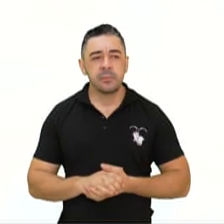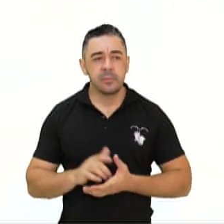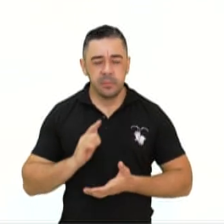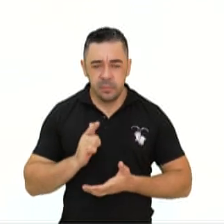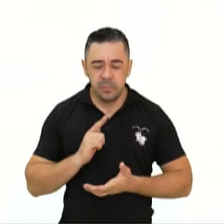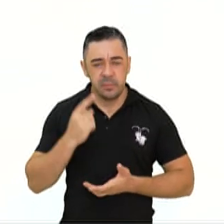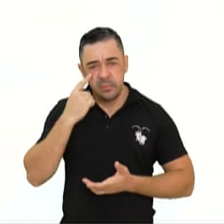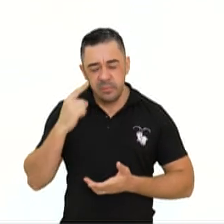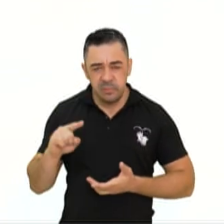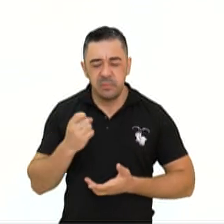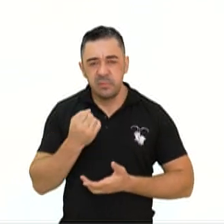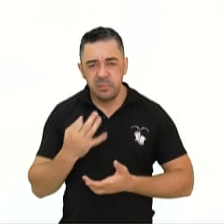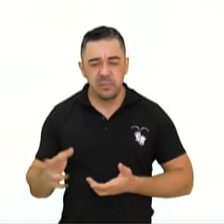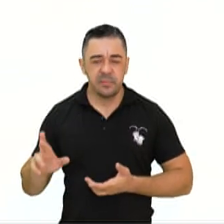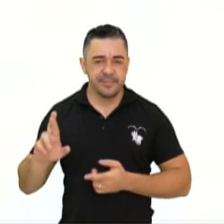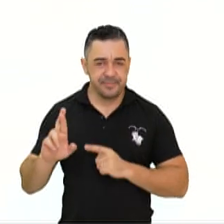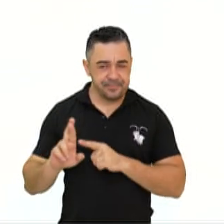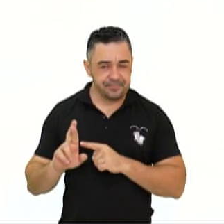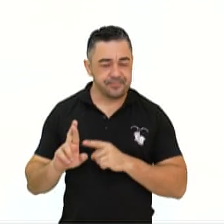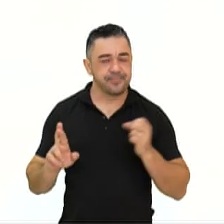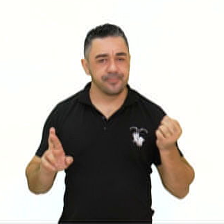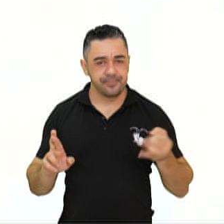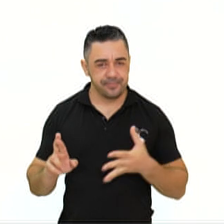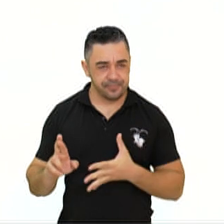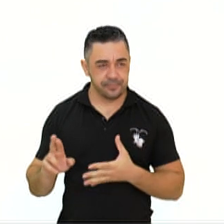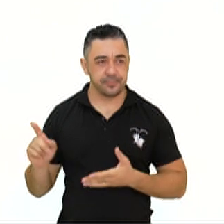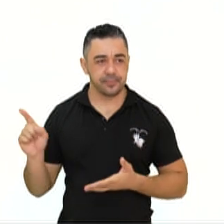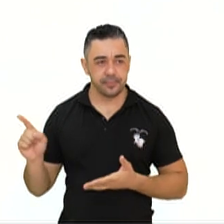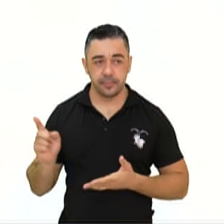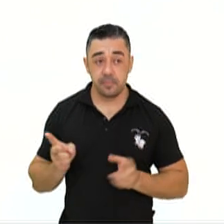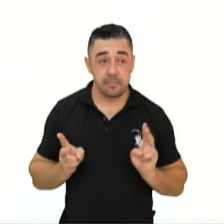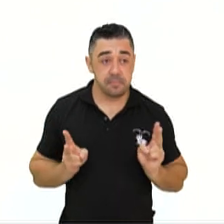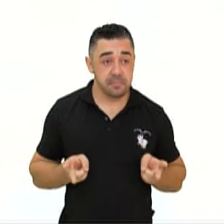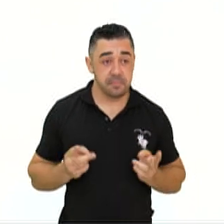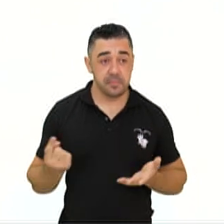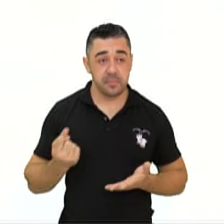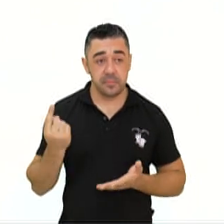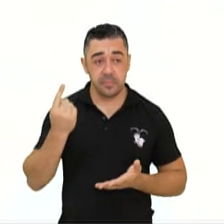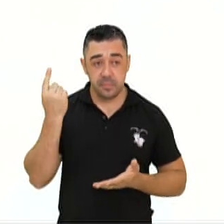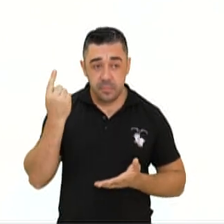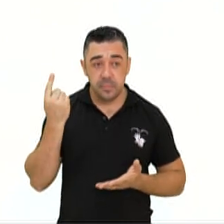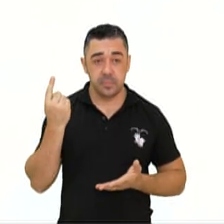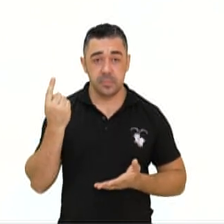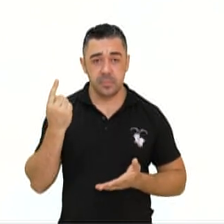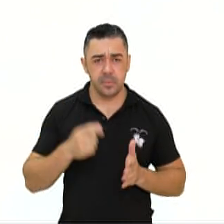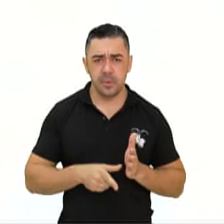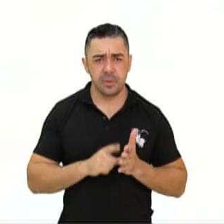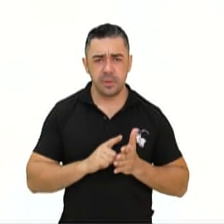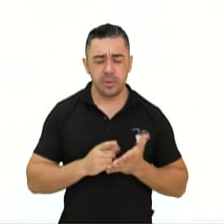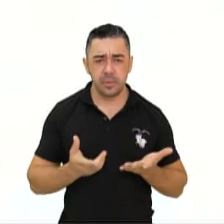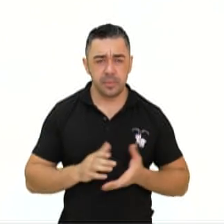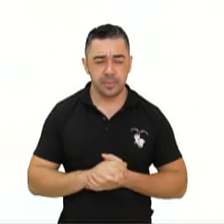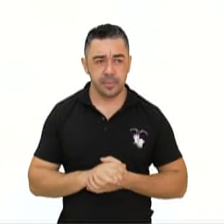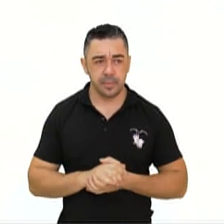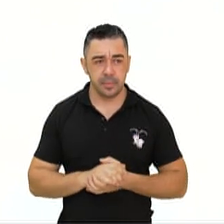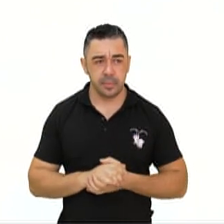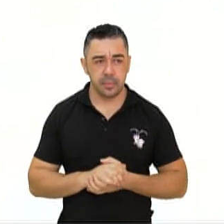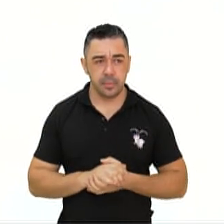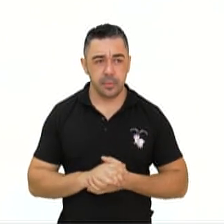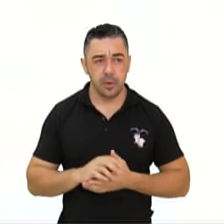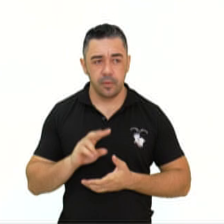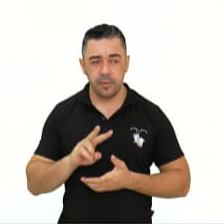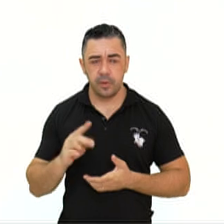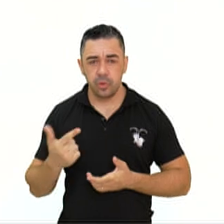passo, cálculo do raio da nova cisterna com a mesma altura da anterior por meio